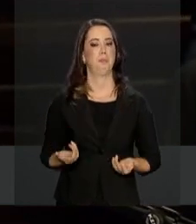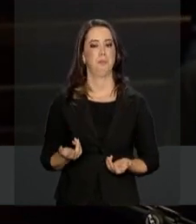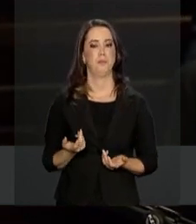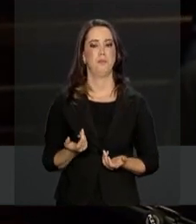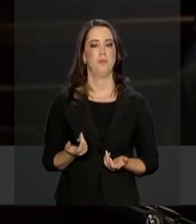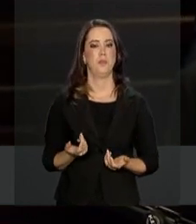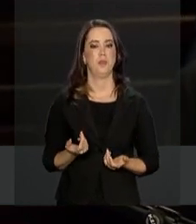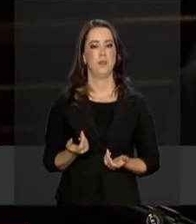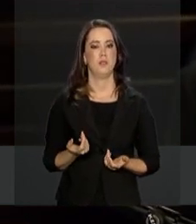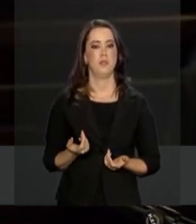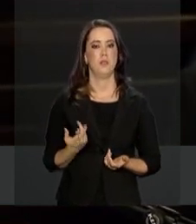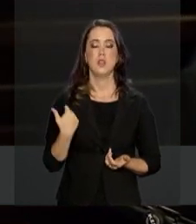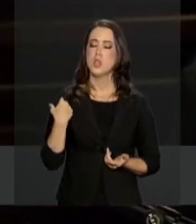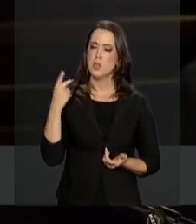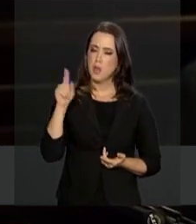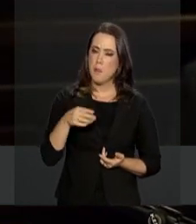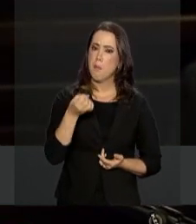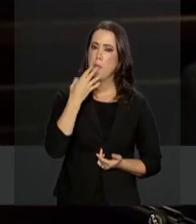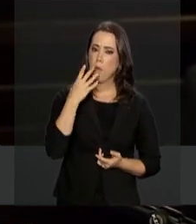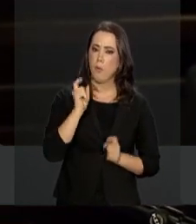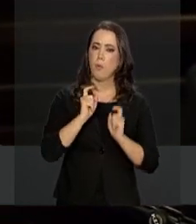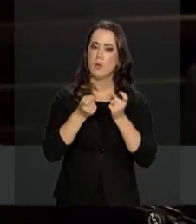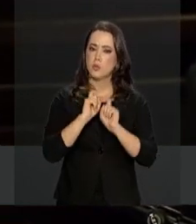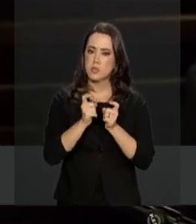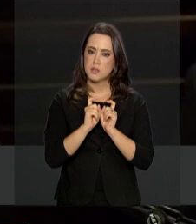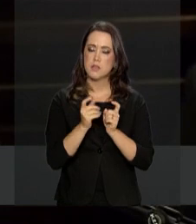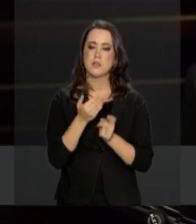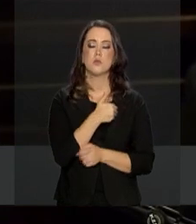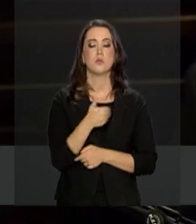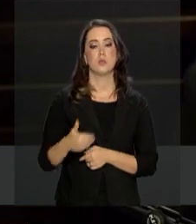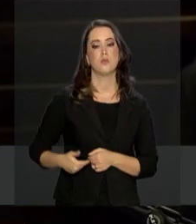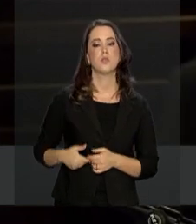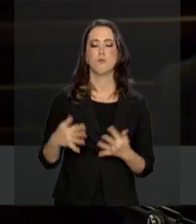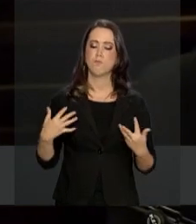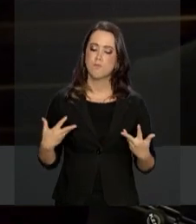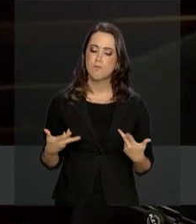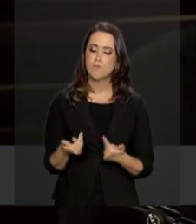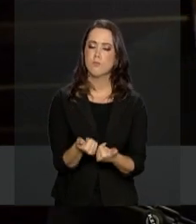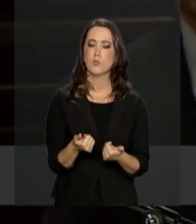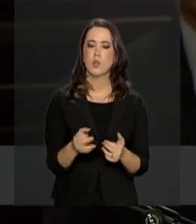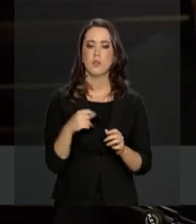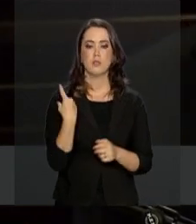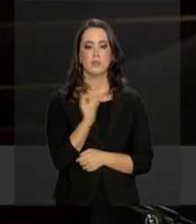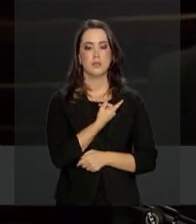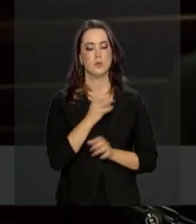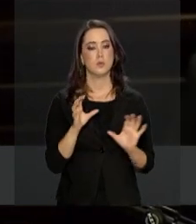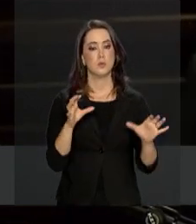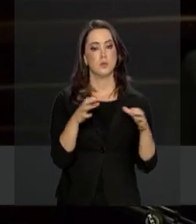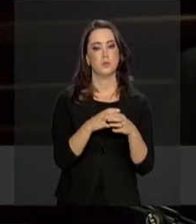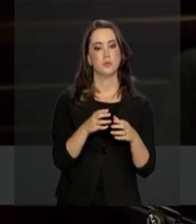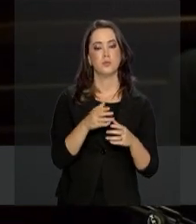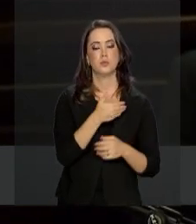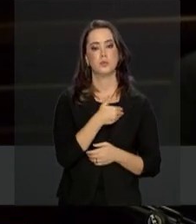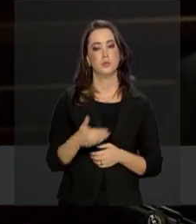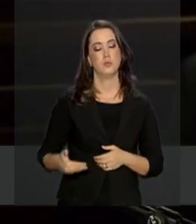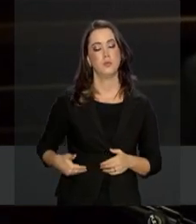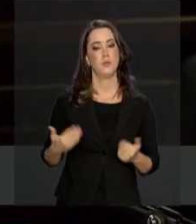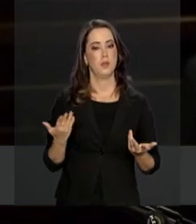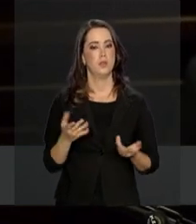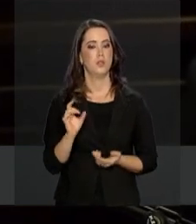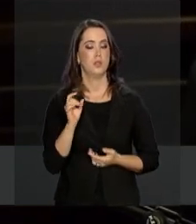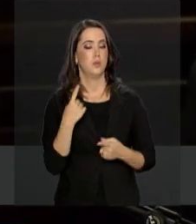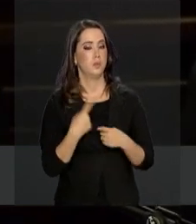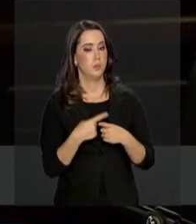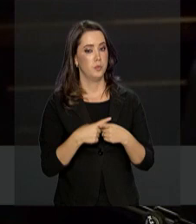exacerbado no desempenho da administração pública e naturalmente competência da nossa equipe e governativa não é